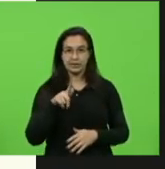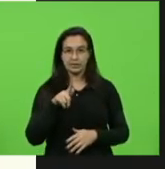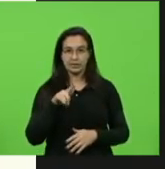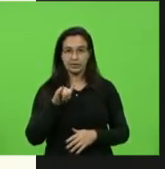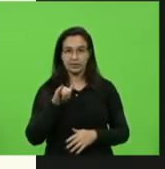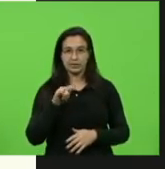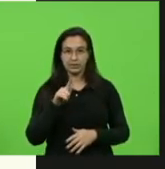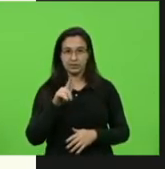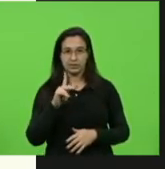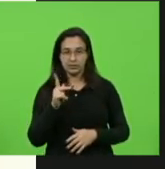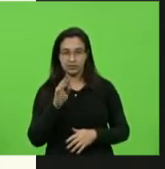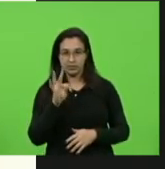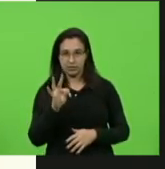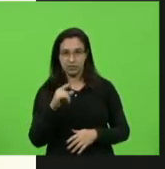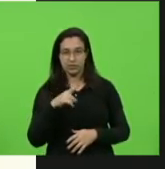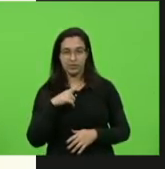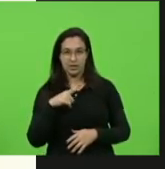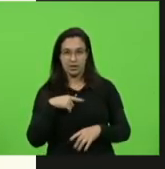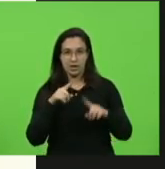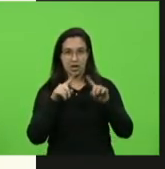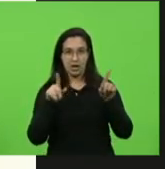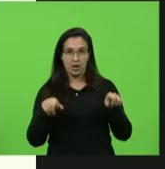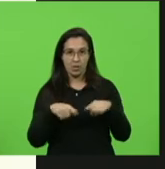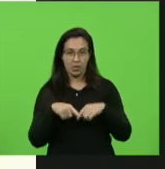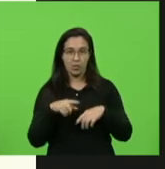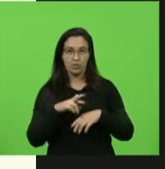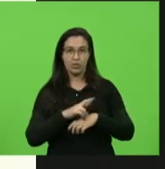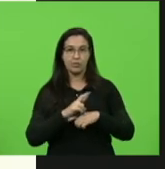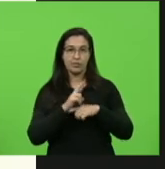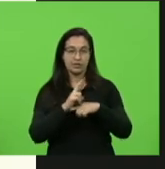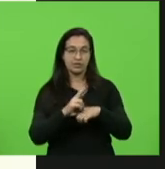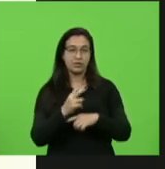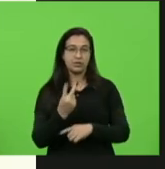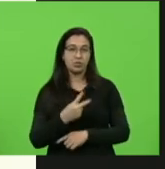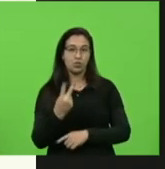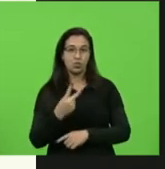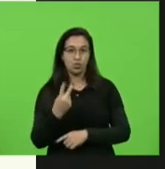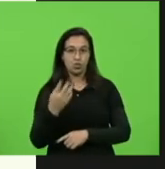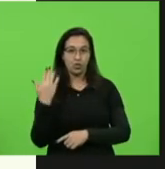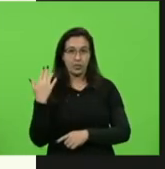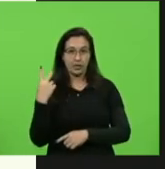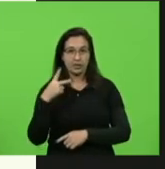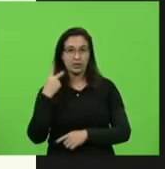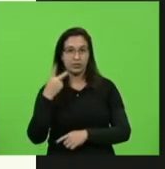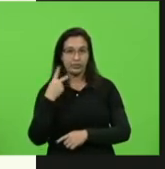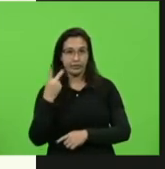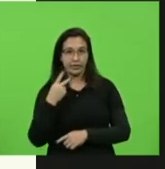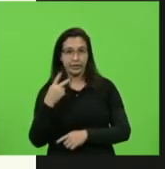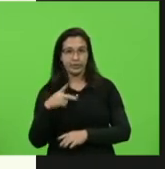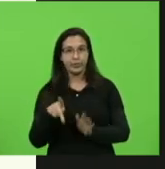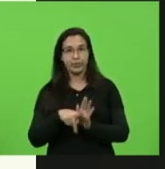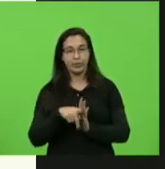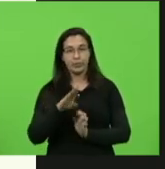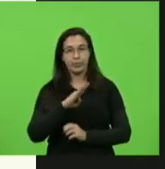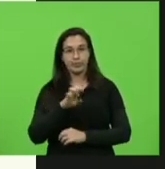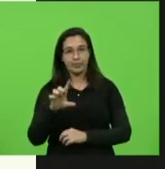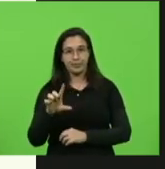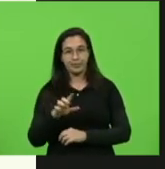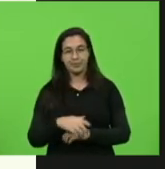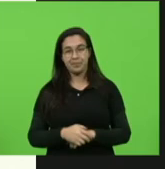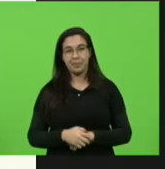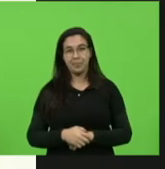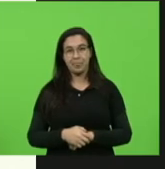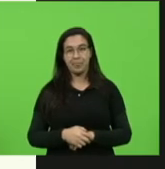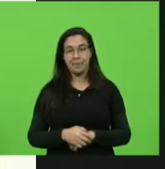representação dois ex-vereadores que eu conheço aqui de Blumenau. Um deles,